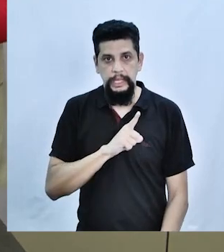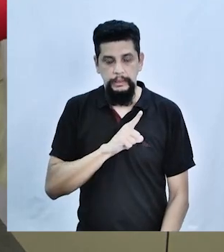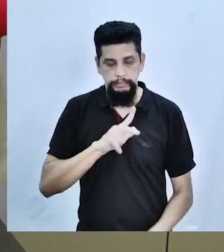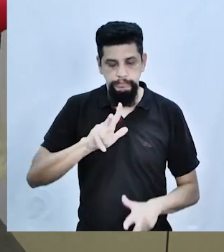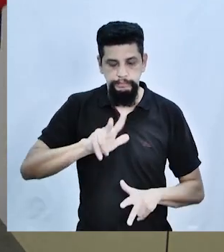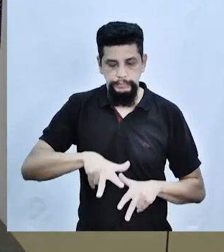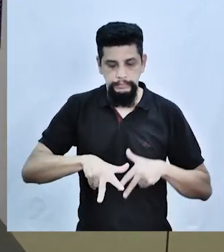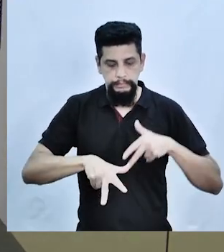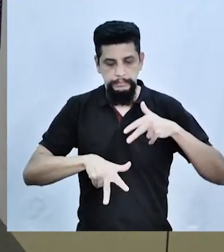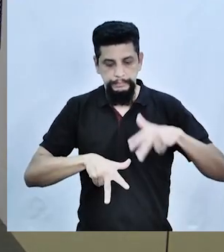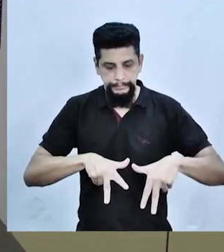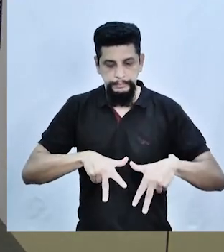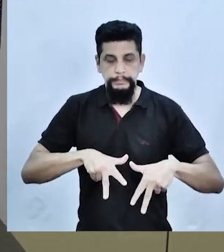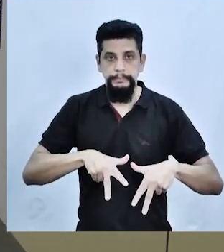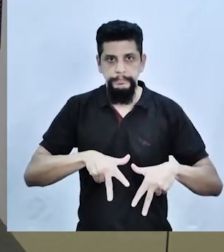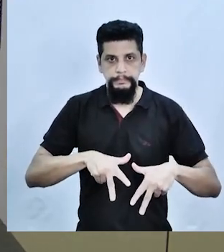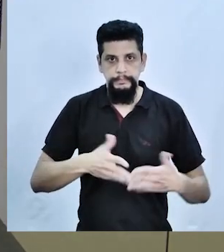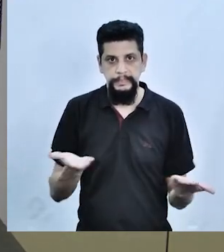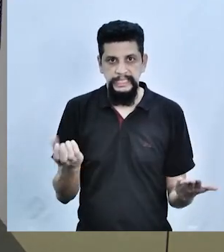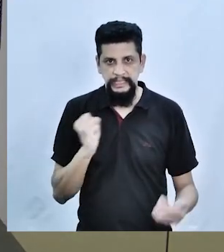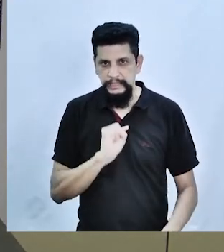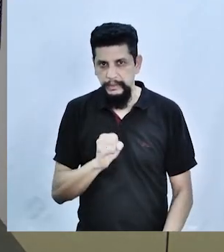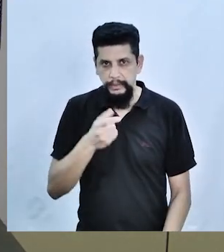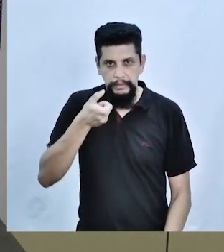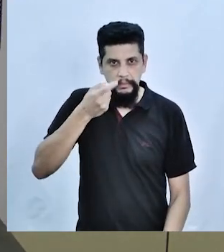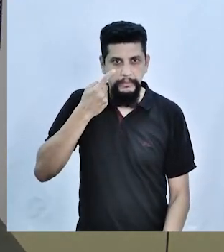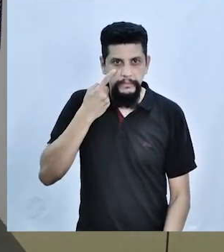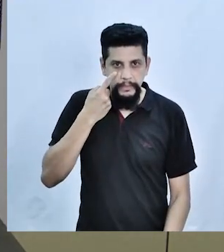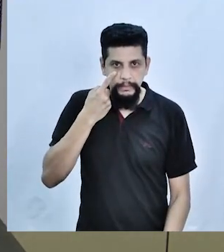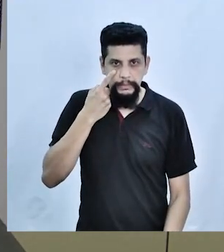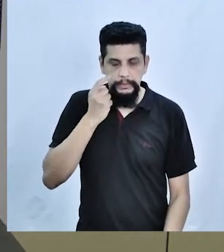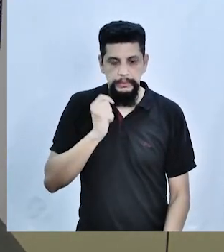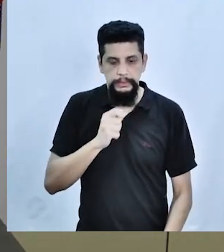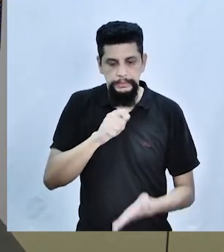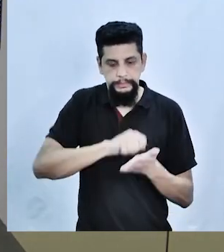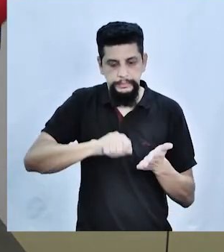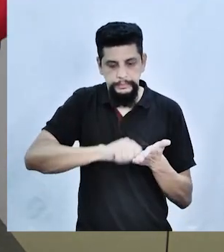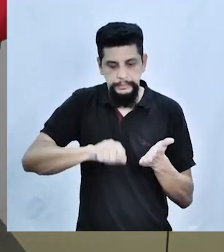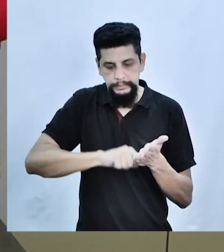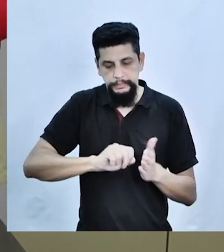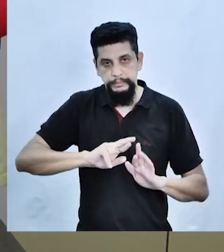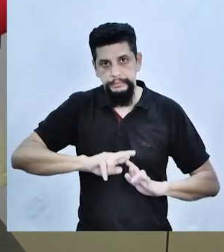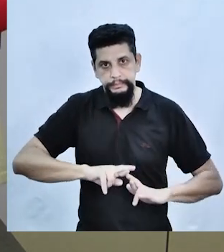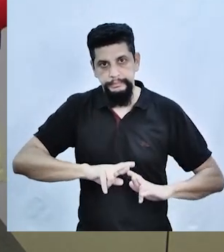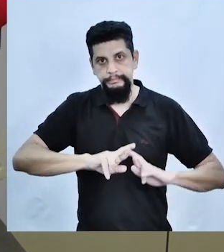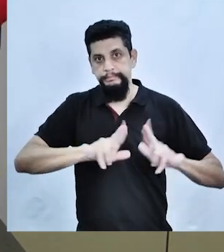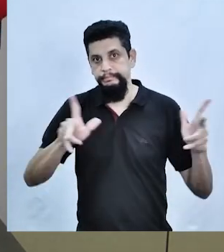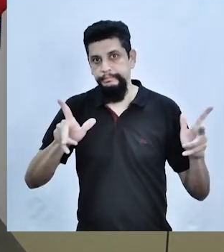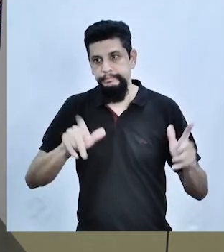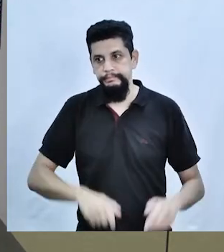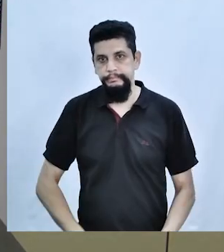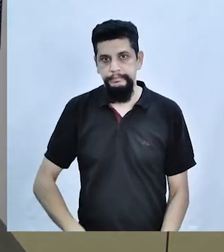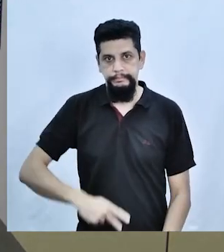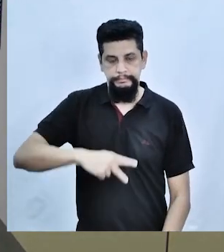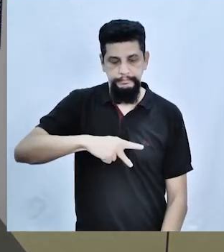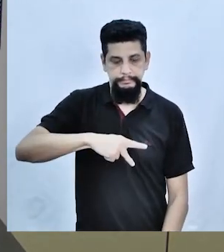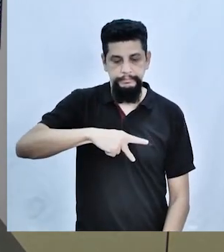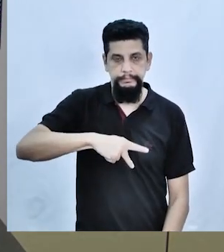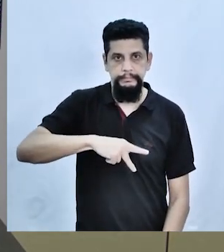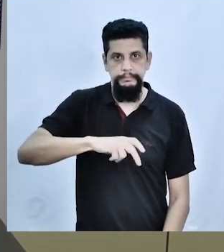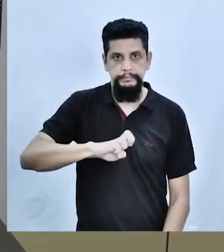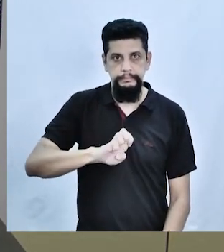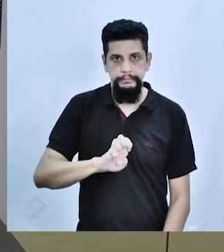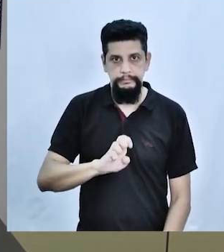que eles tivessem visto duas pegadas. E se eles viram duas, daí a escrita muda. Mudou ao um invés